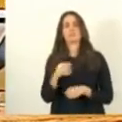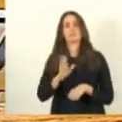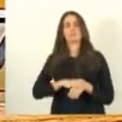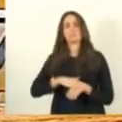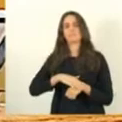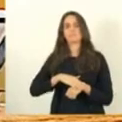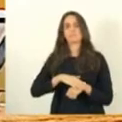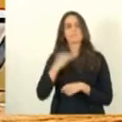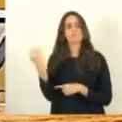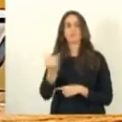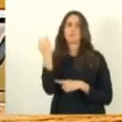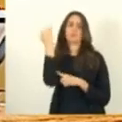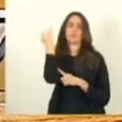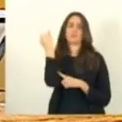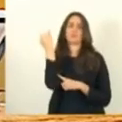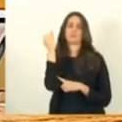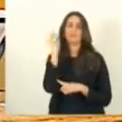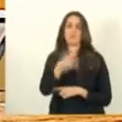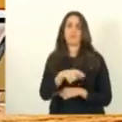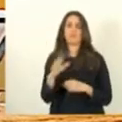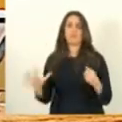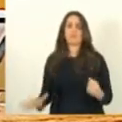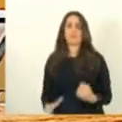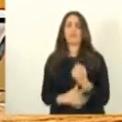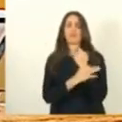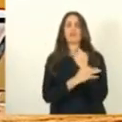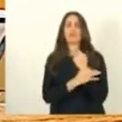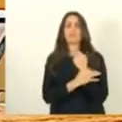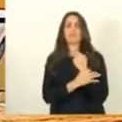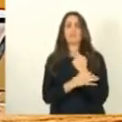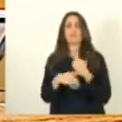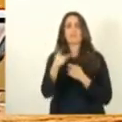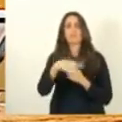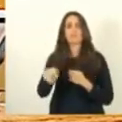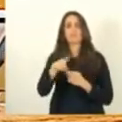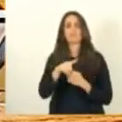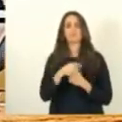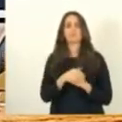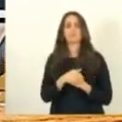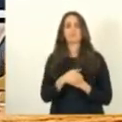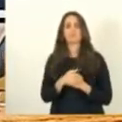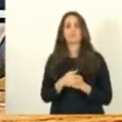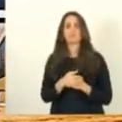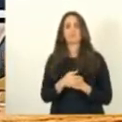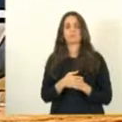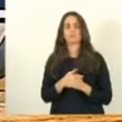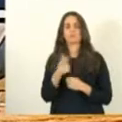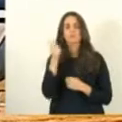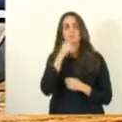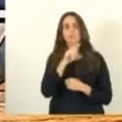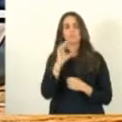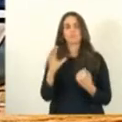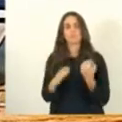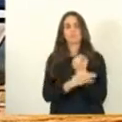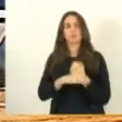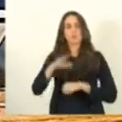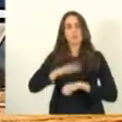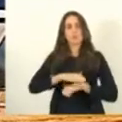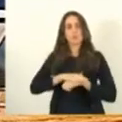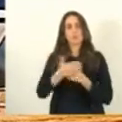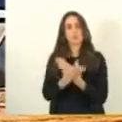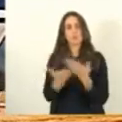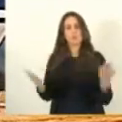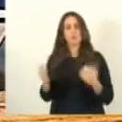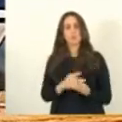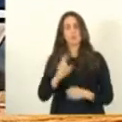que necessário. É uma garantia que vocês estão tendo para segurança própria. E eu